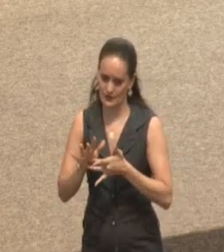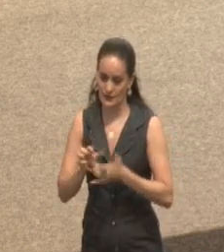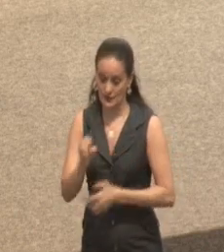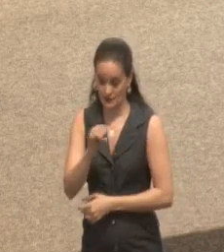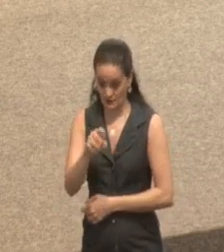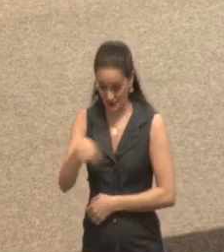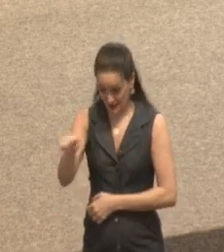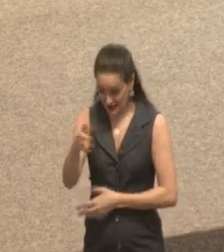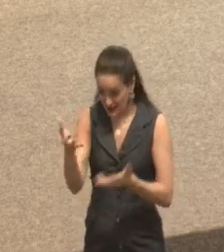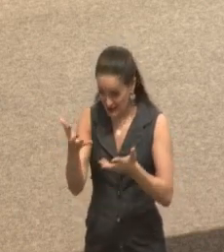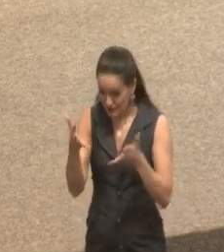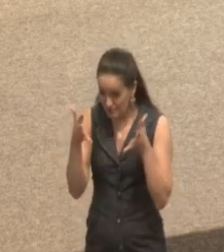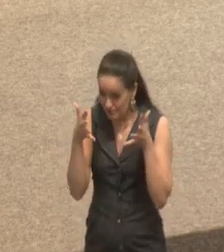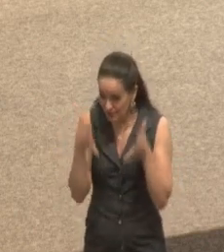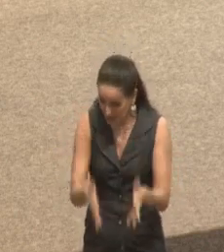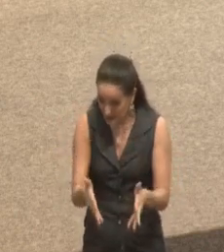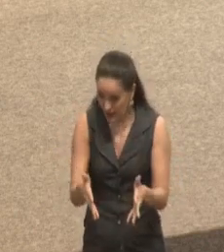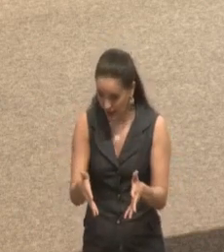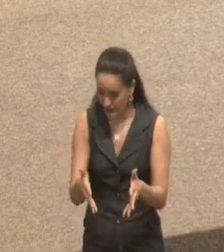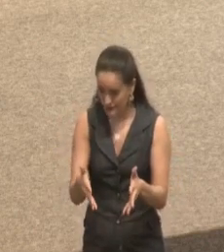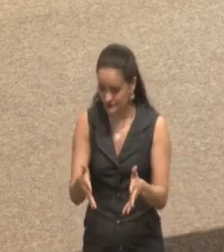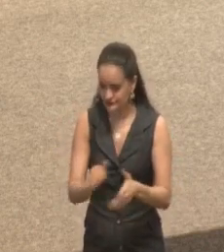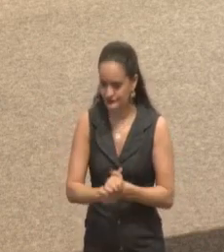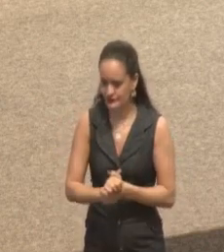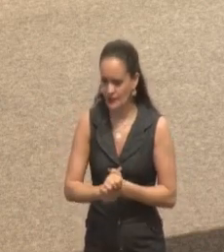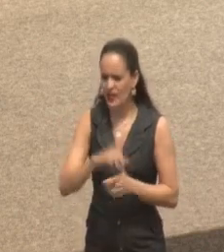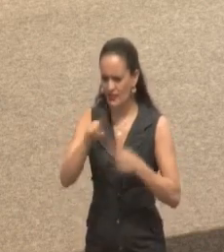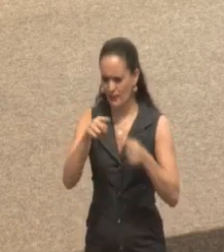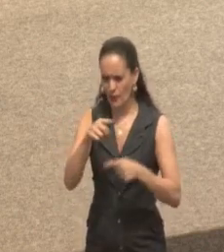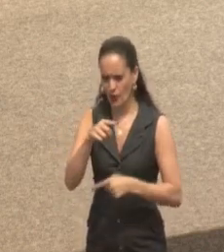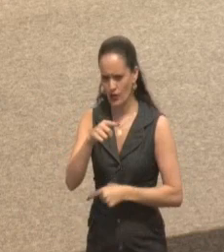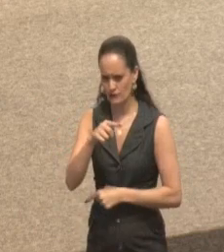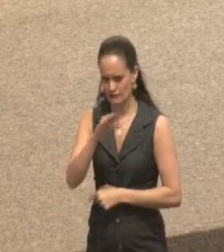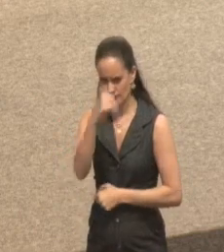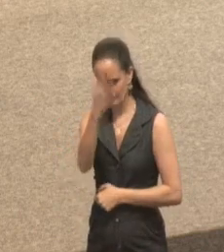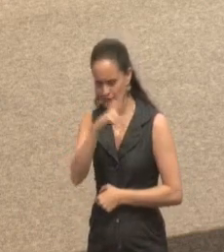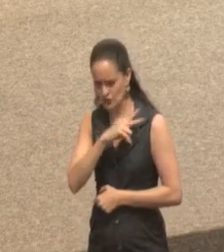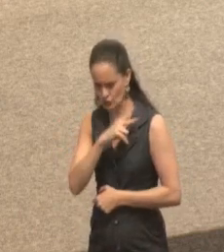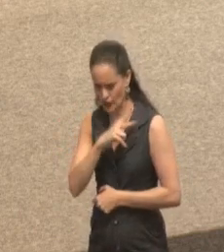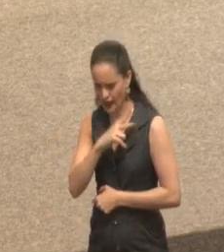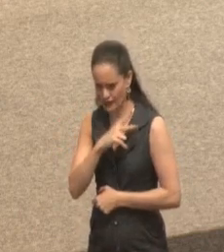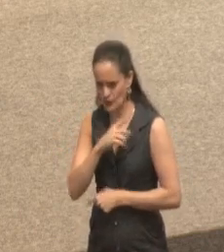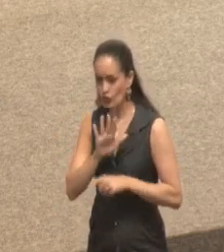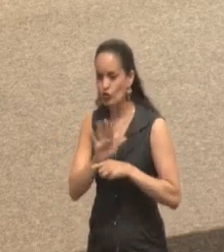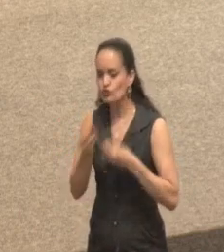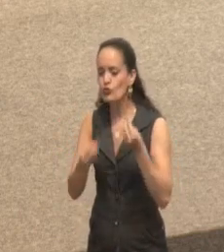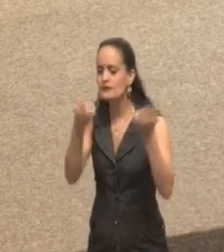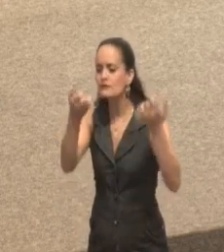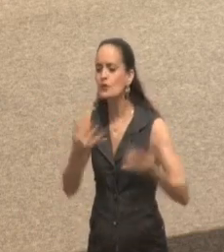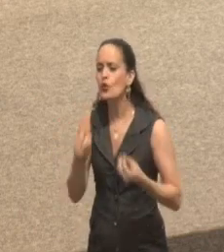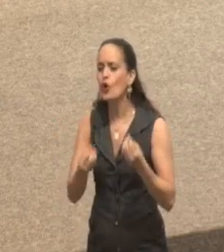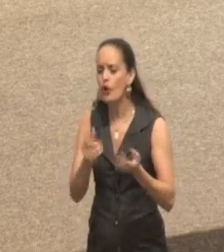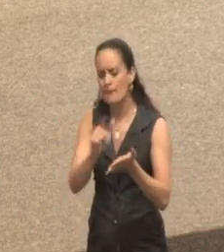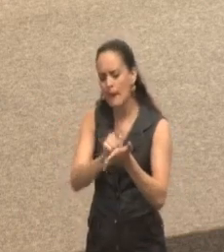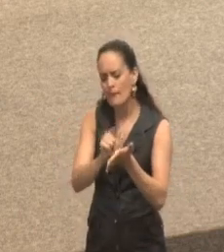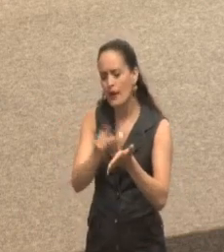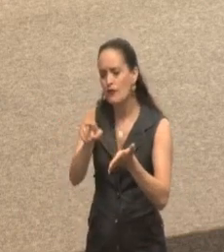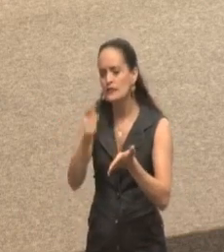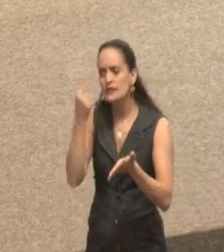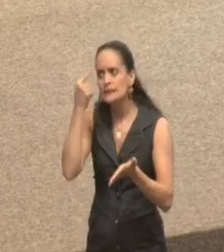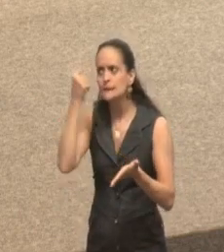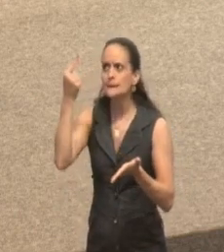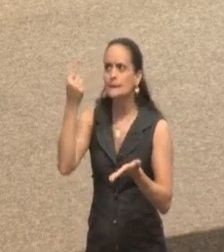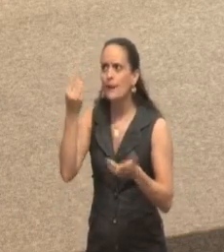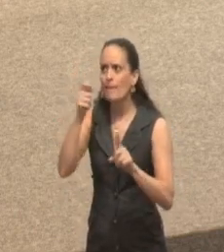quiser participar disso, depois do culto fale comigo, eu oriento você, vou entregar para você um papel para você